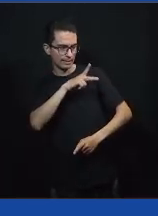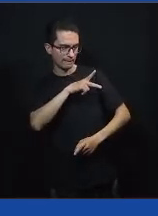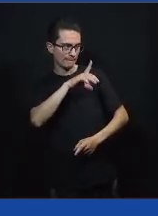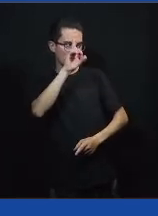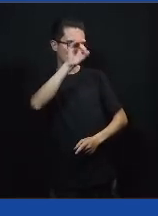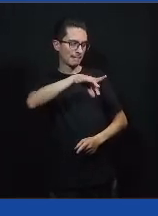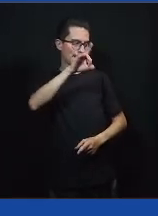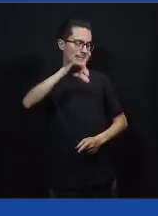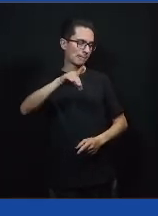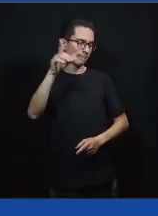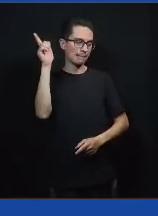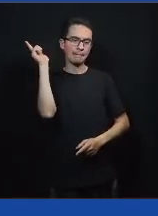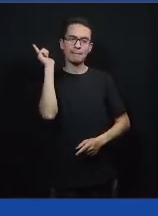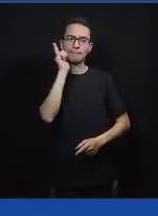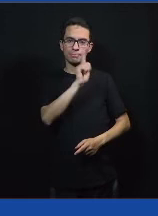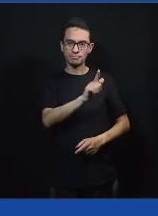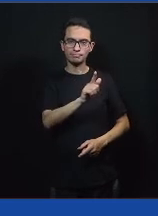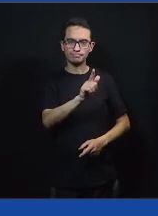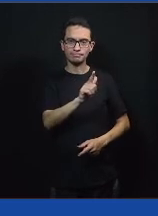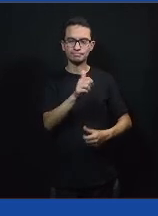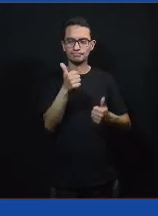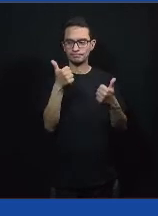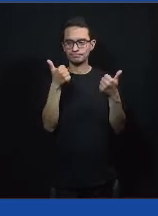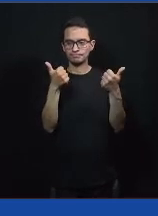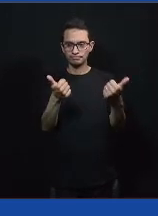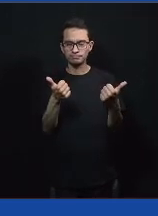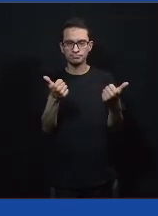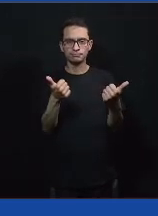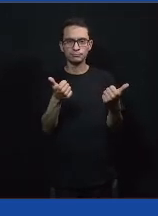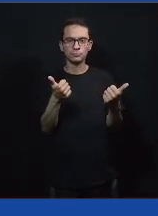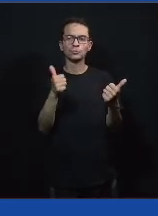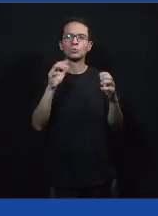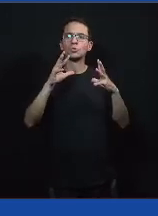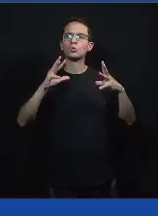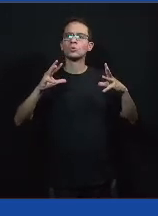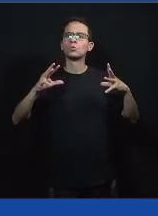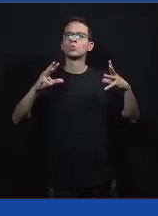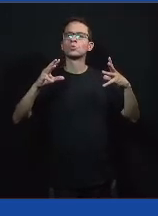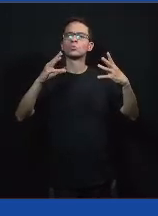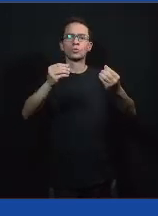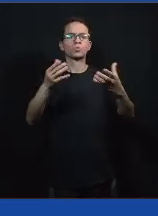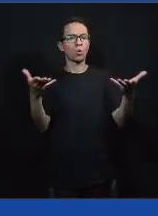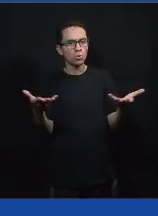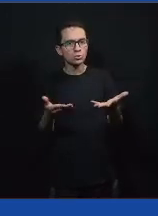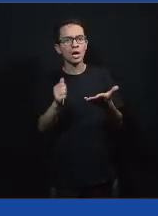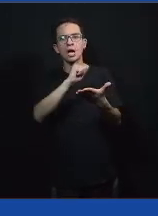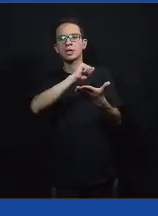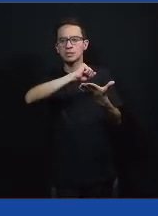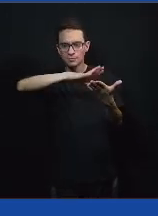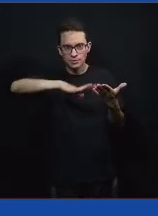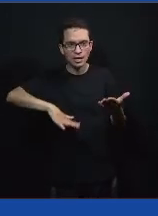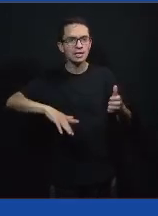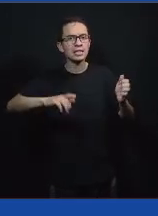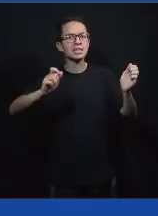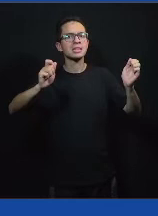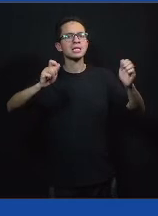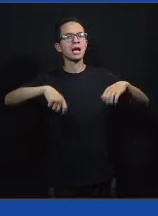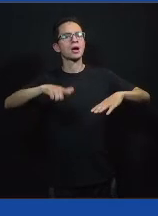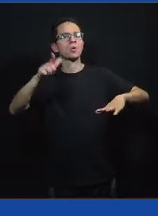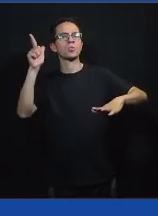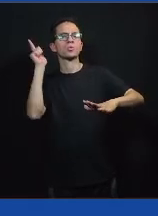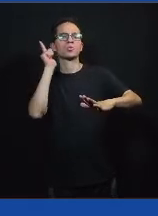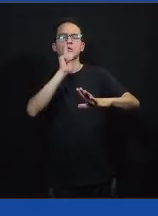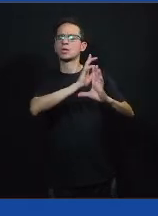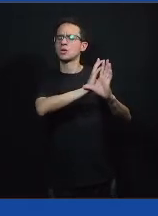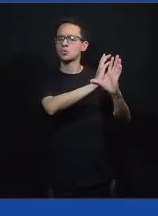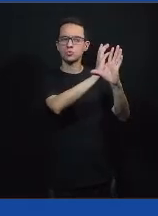atividades que a gente construiu bom é de todas essas atividades têm inicializou abertas a gente já alcançou mais de 10 mil